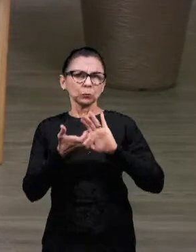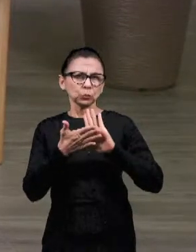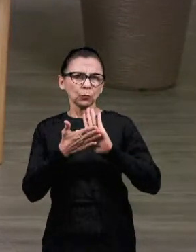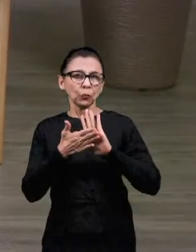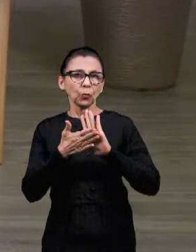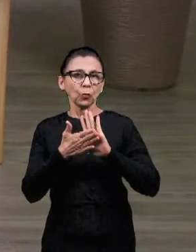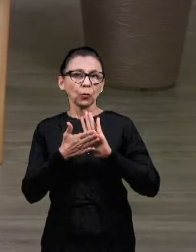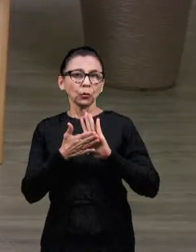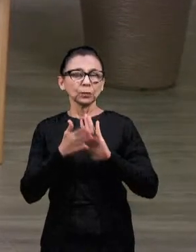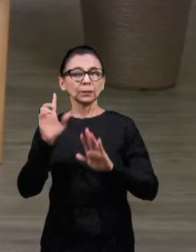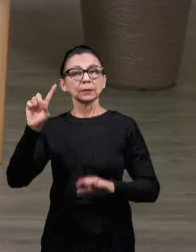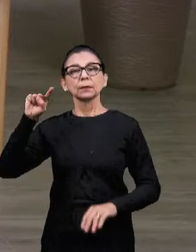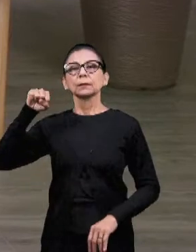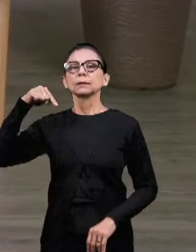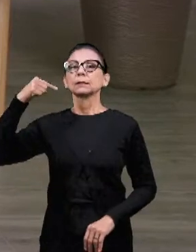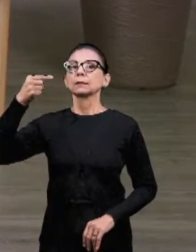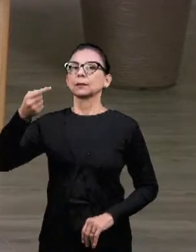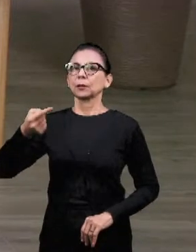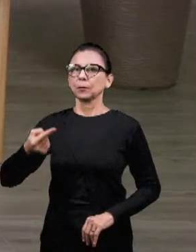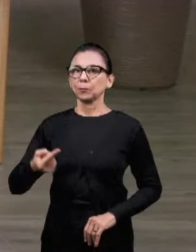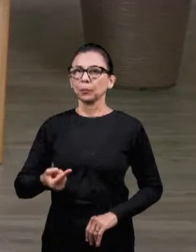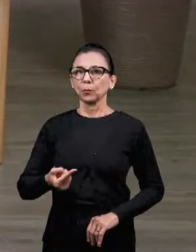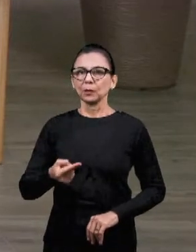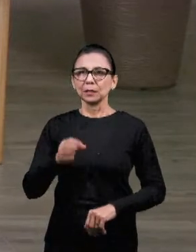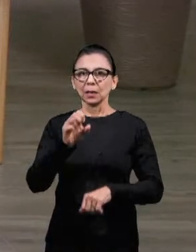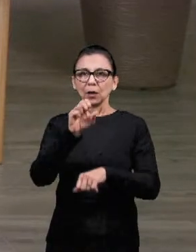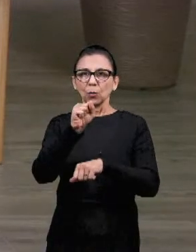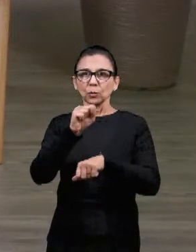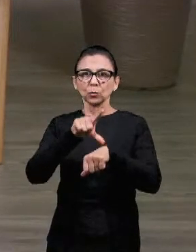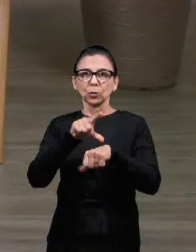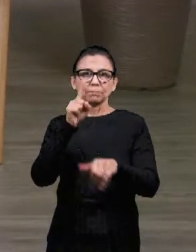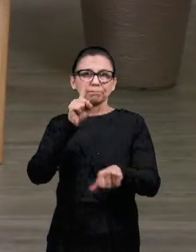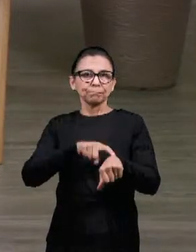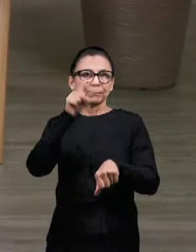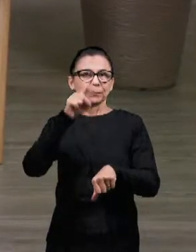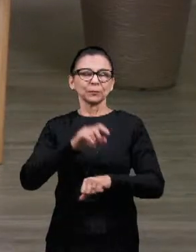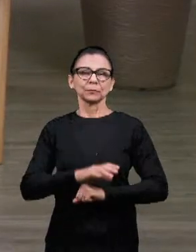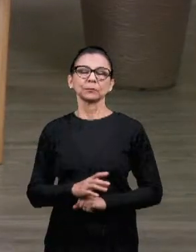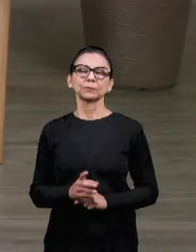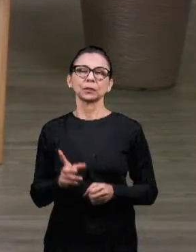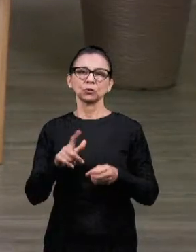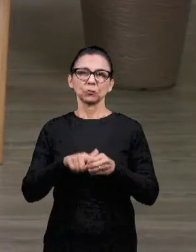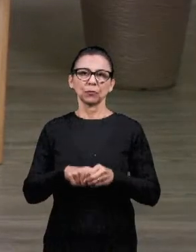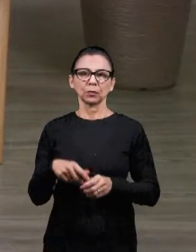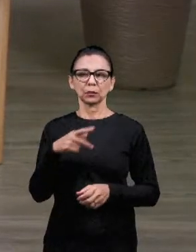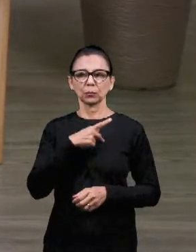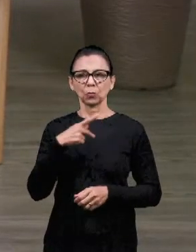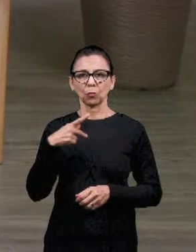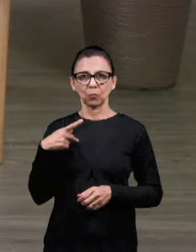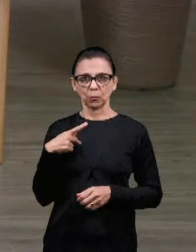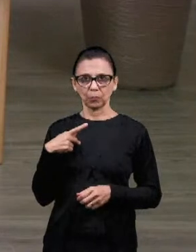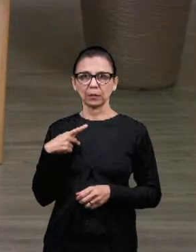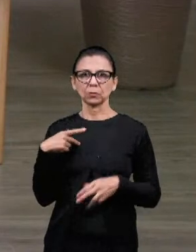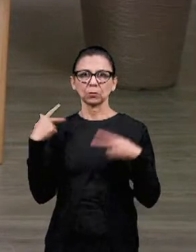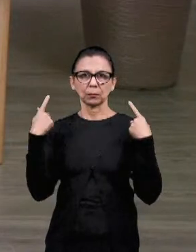na sequência desses louvores, às 20 horas em ponto, a gente volta agora o pastor Pita na condução